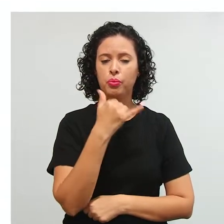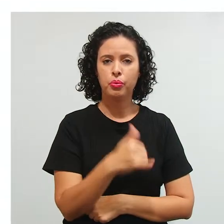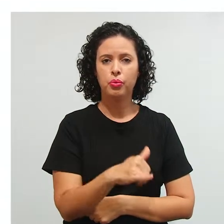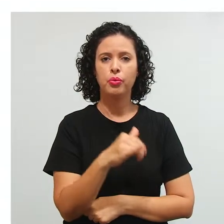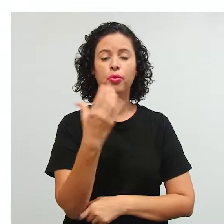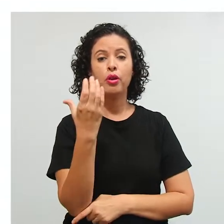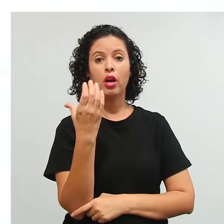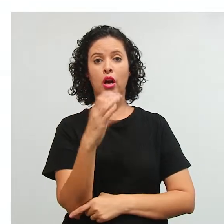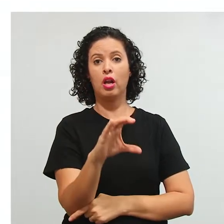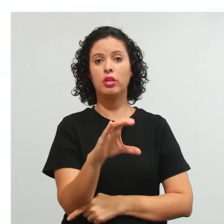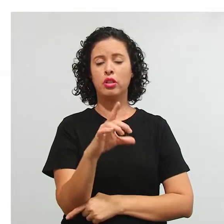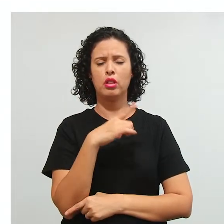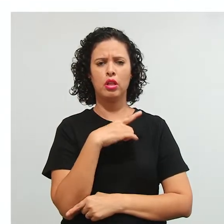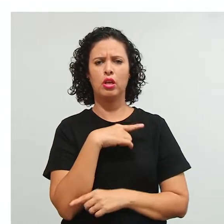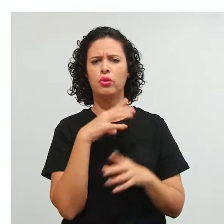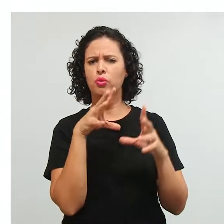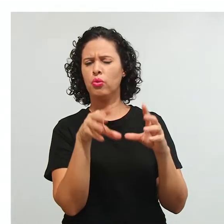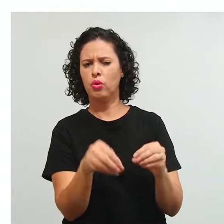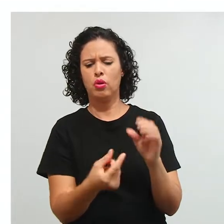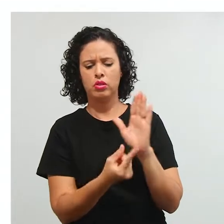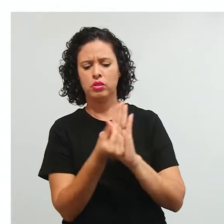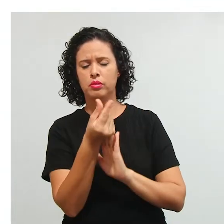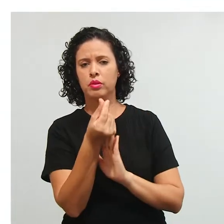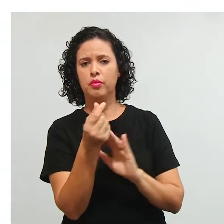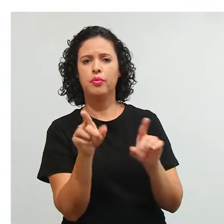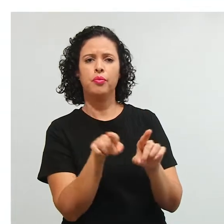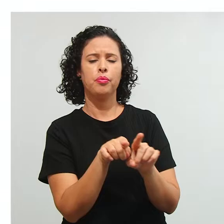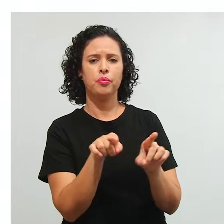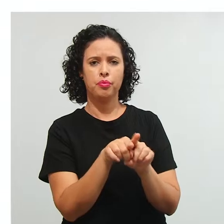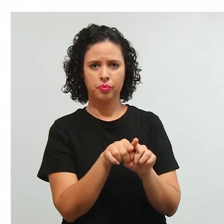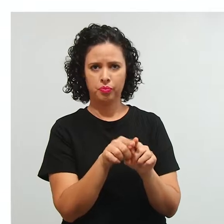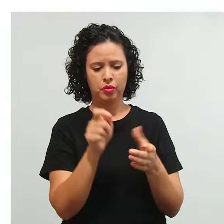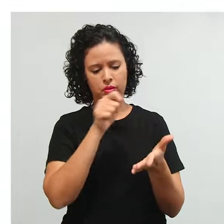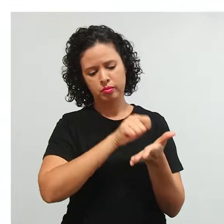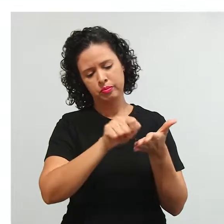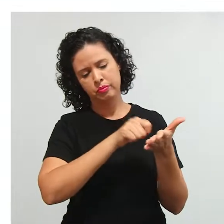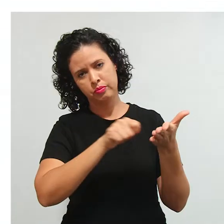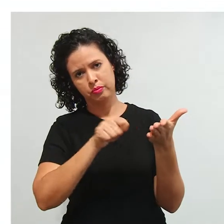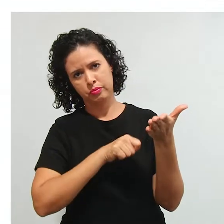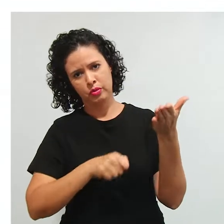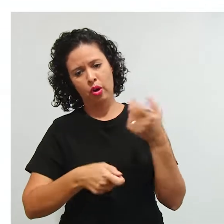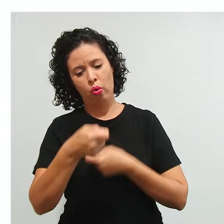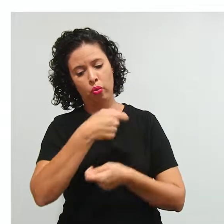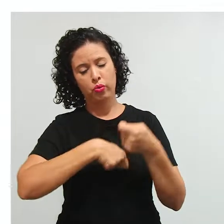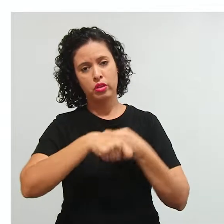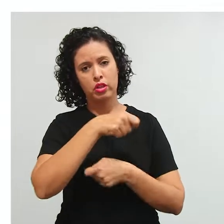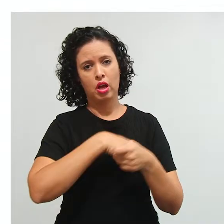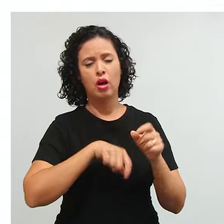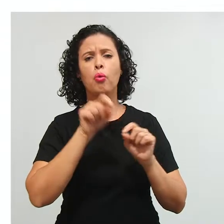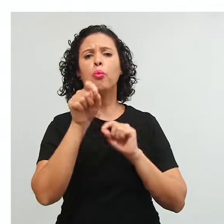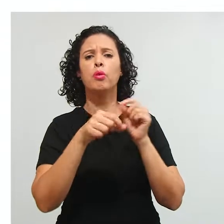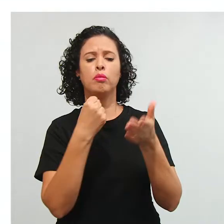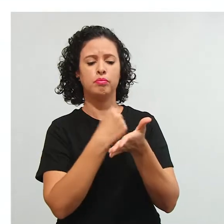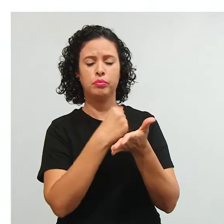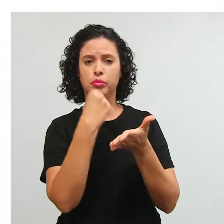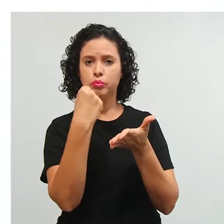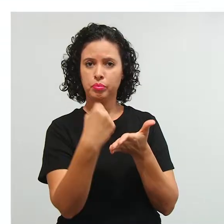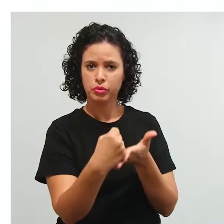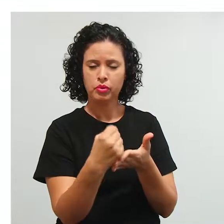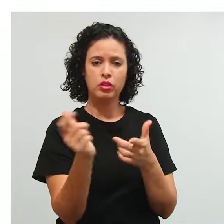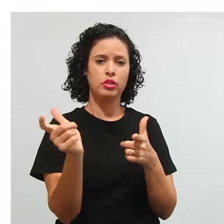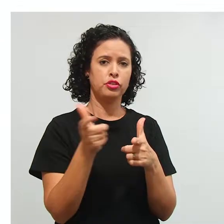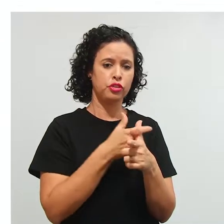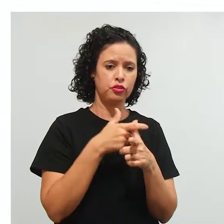crédito tem toda a questão orçamentária e também tem a escrituração contábil, que você tem que escriturar ela como